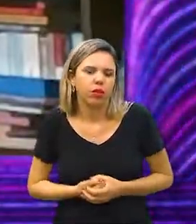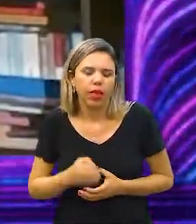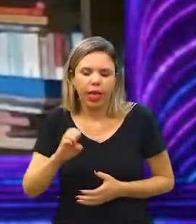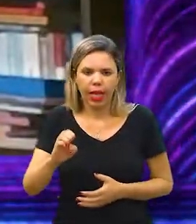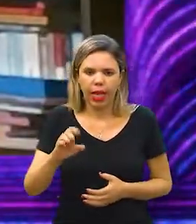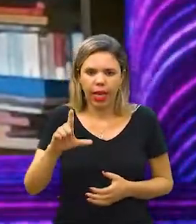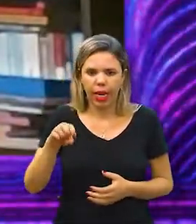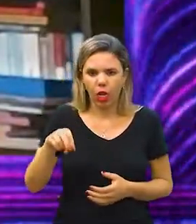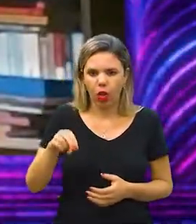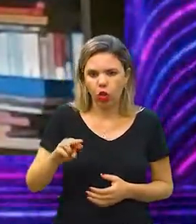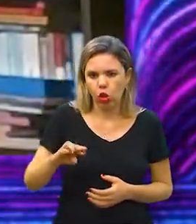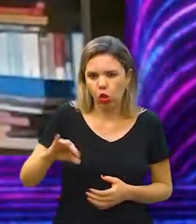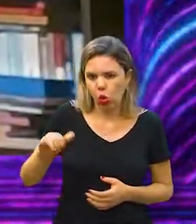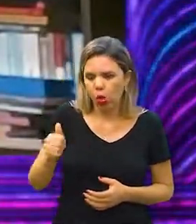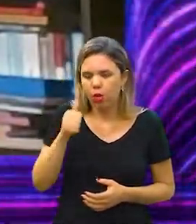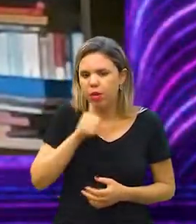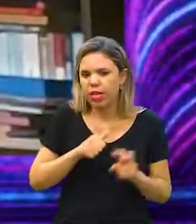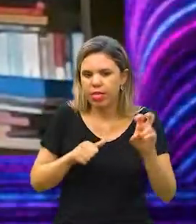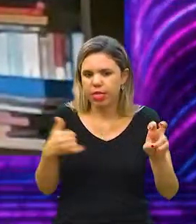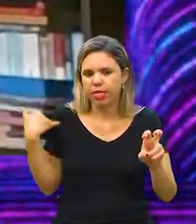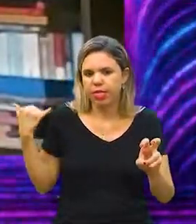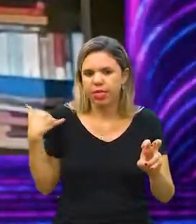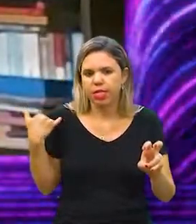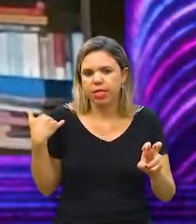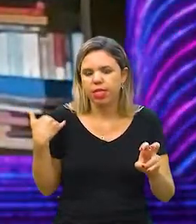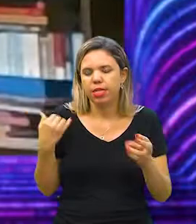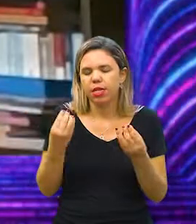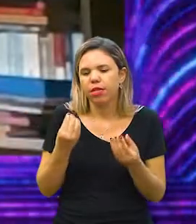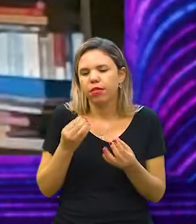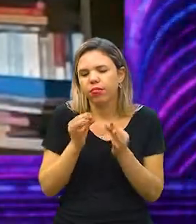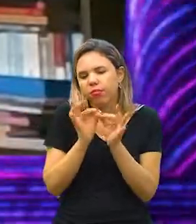Eleanor é assim, mas pensa uma garotinha de 5 anos, toda